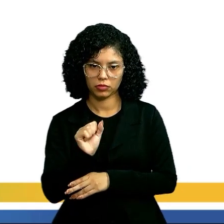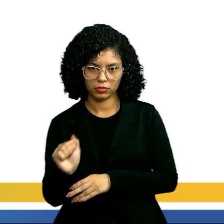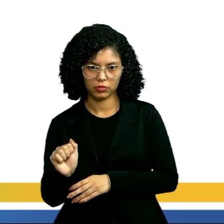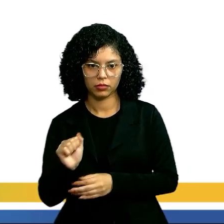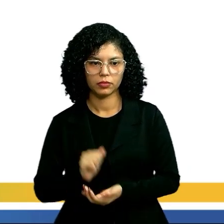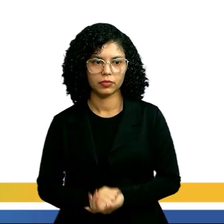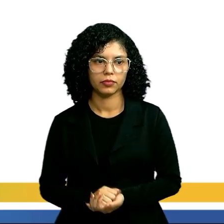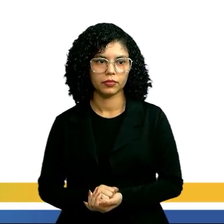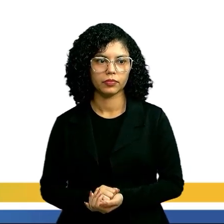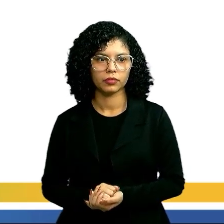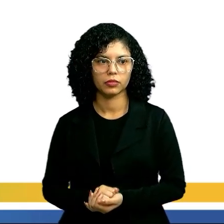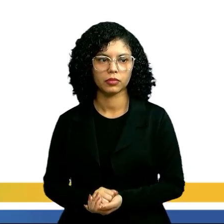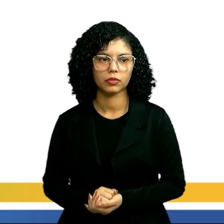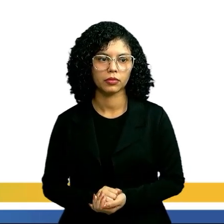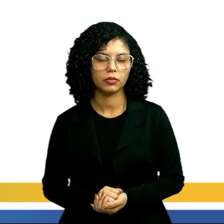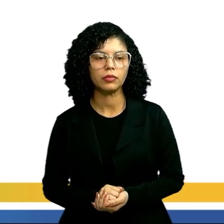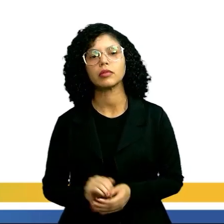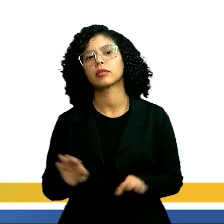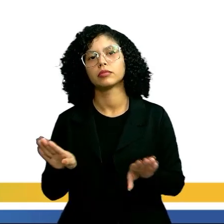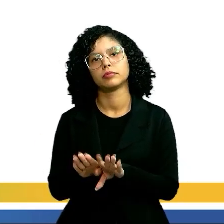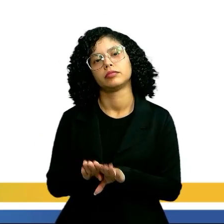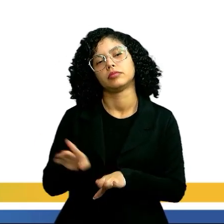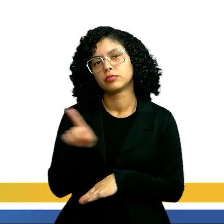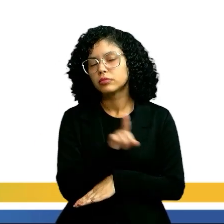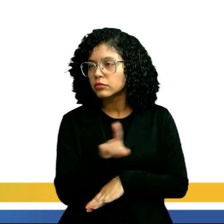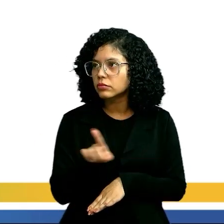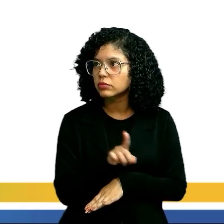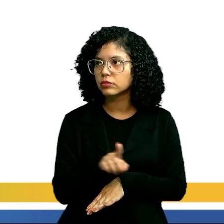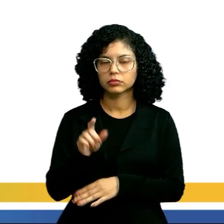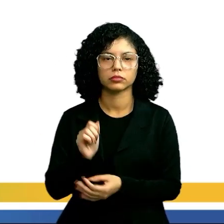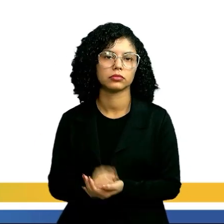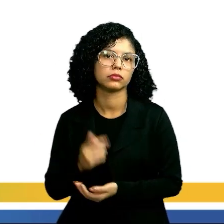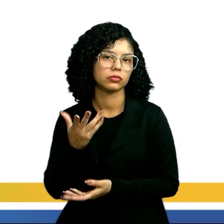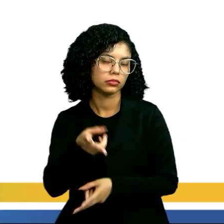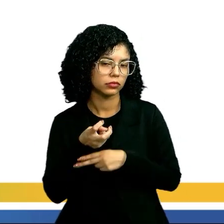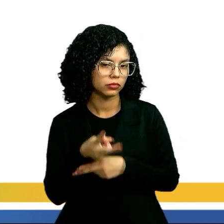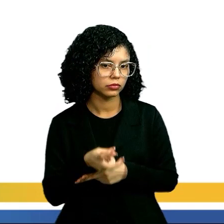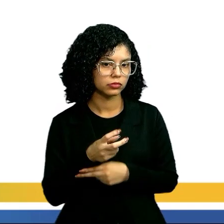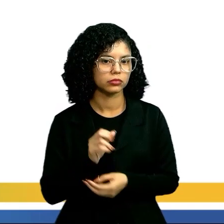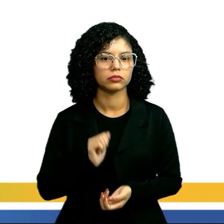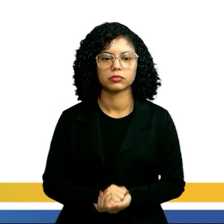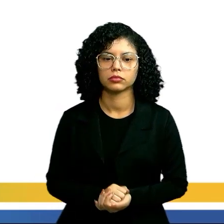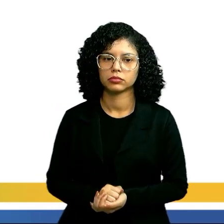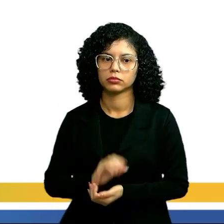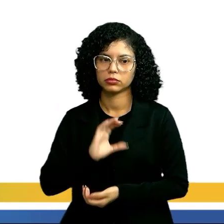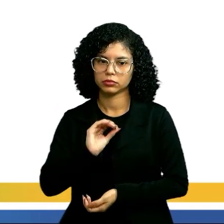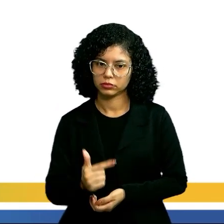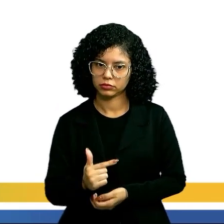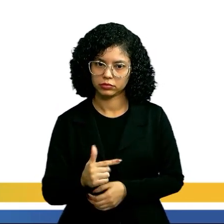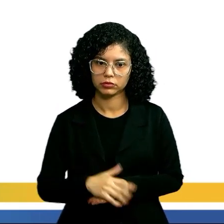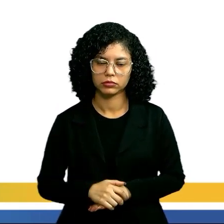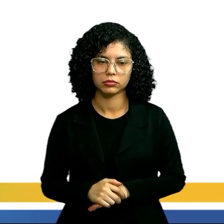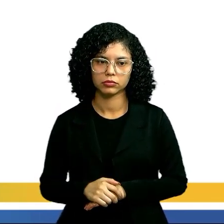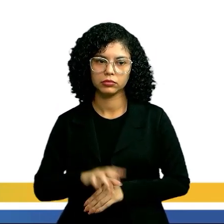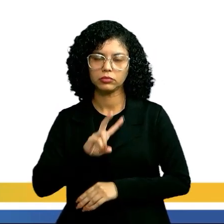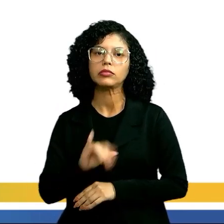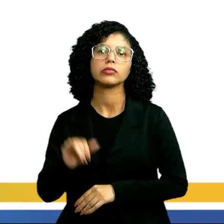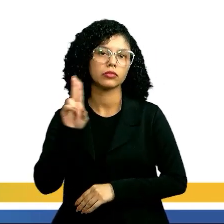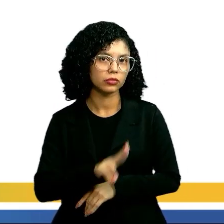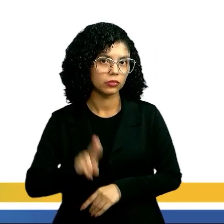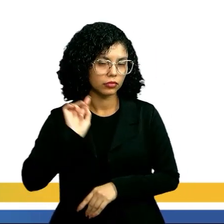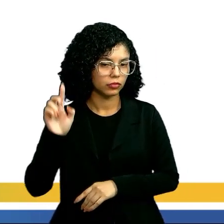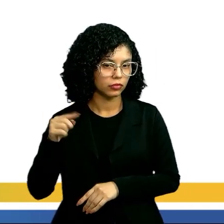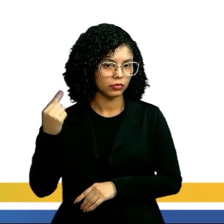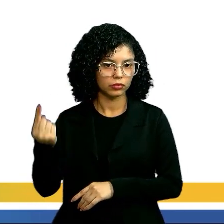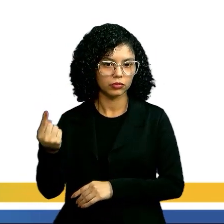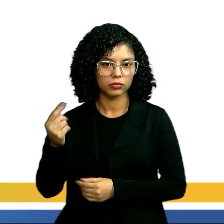Krebs? Ciclo de Krebs não consome oxigênio. Isso vai ser utilizado